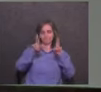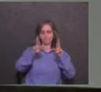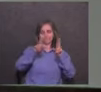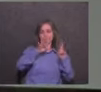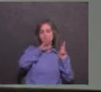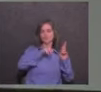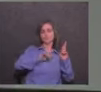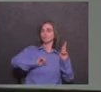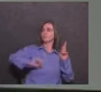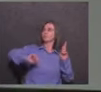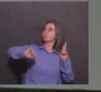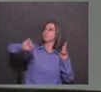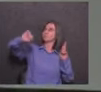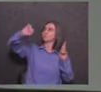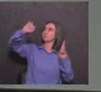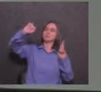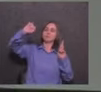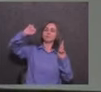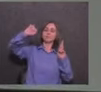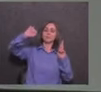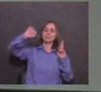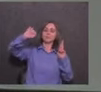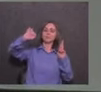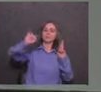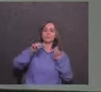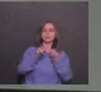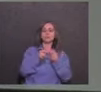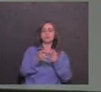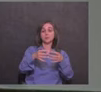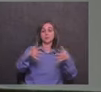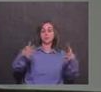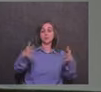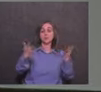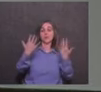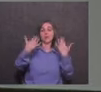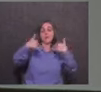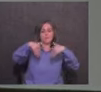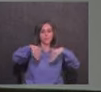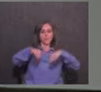por natureza, mas celestes pelo renascimento